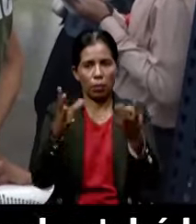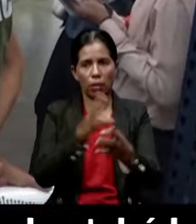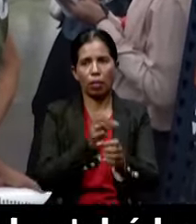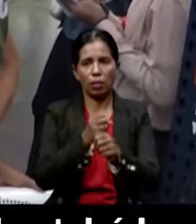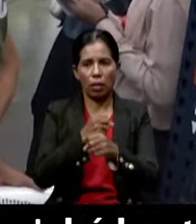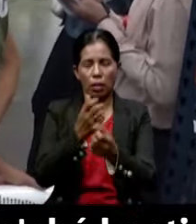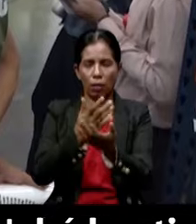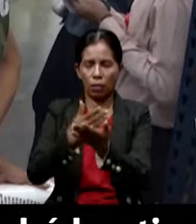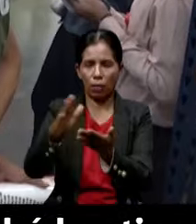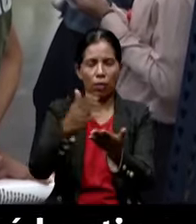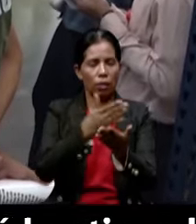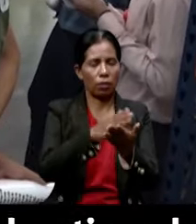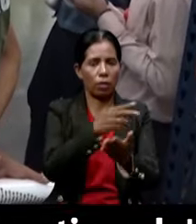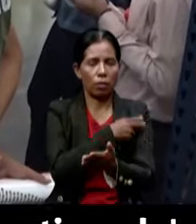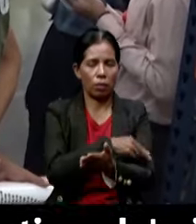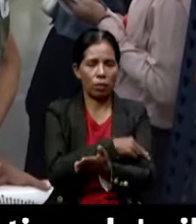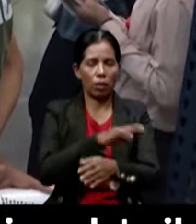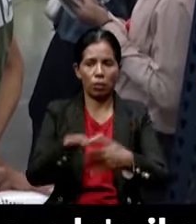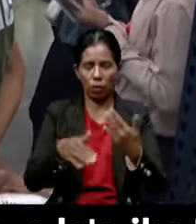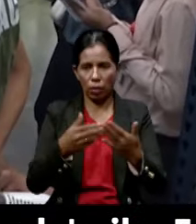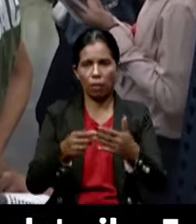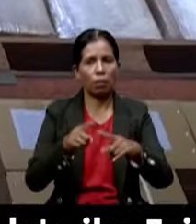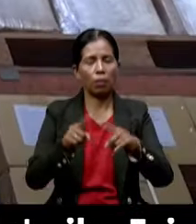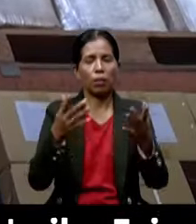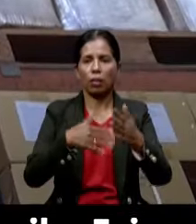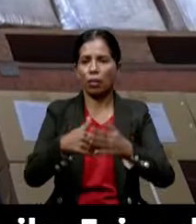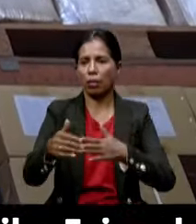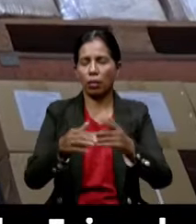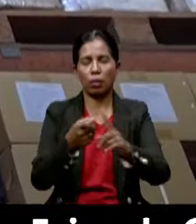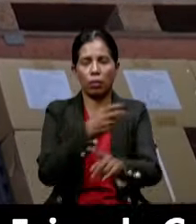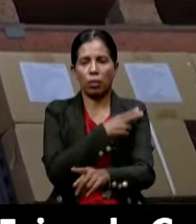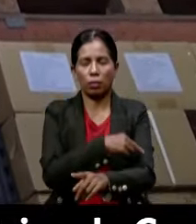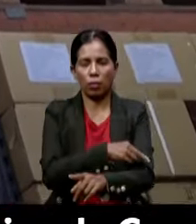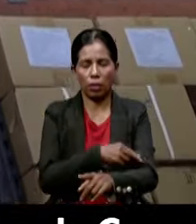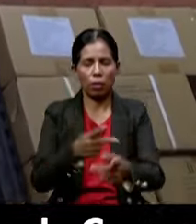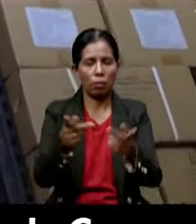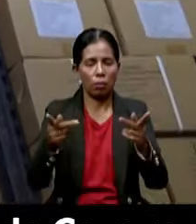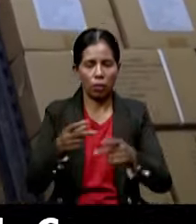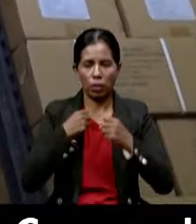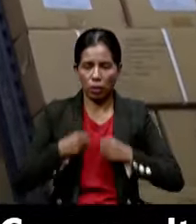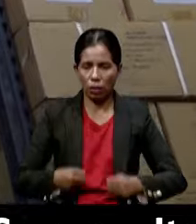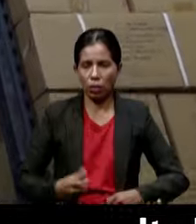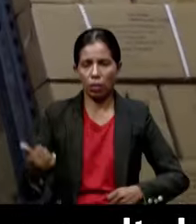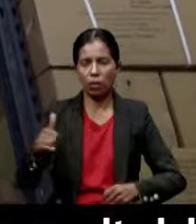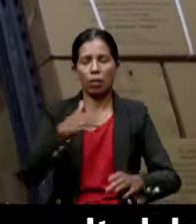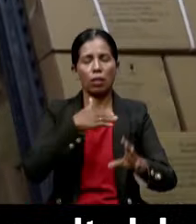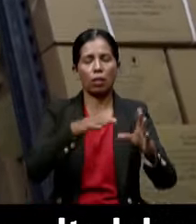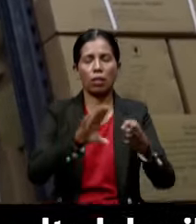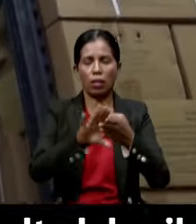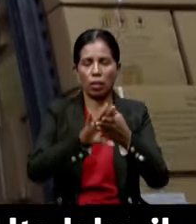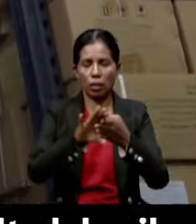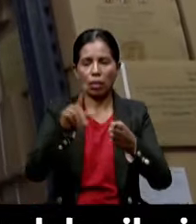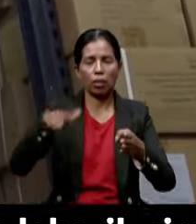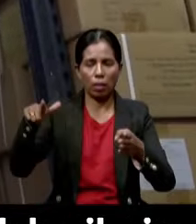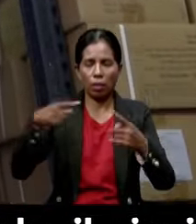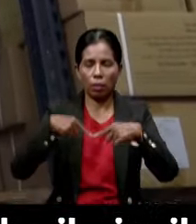torrá-lo distribuição para facilidade de saúde sirã, mas bem da Laruma Rússia Hospital, centro no posto saúde sirã, macaruca pedido tarde para